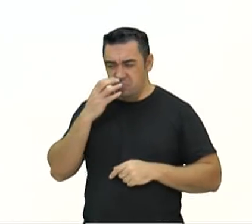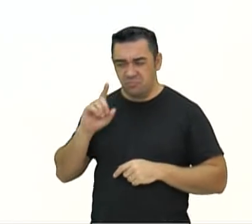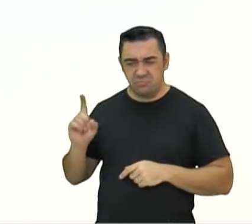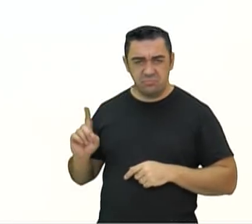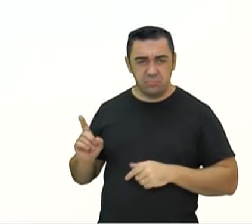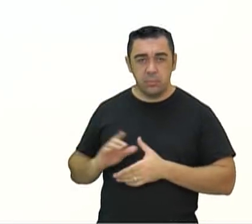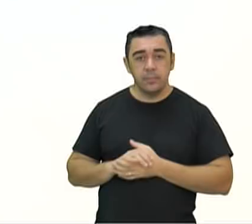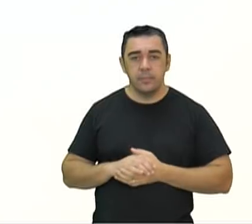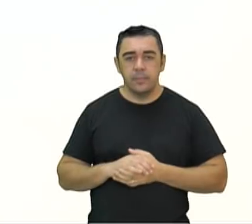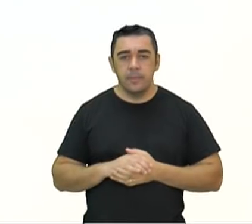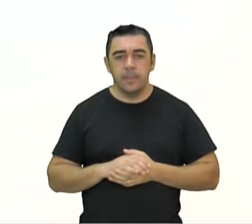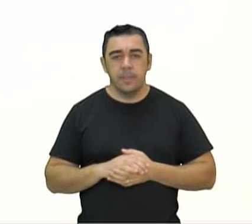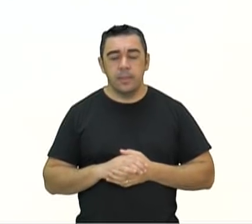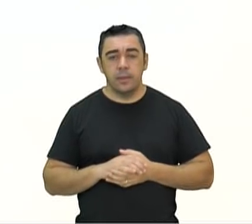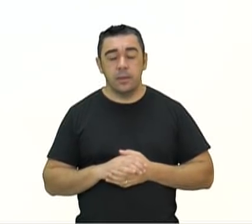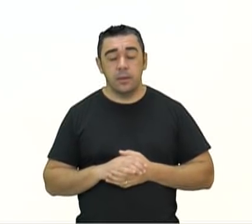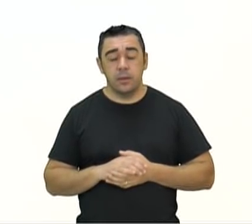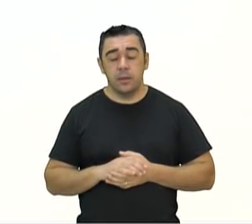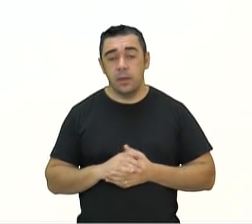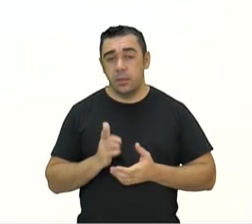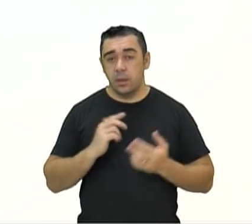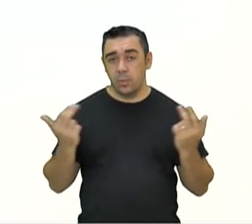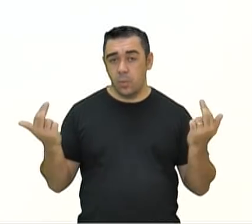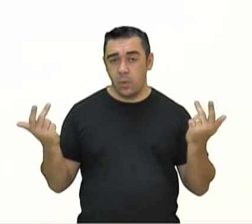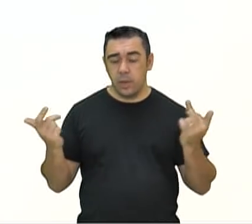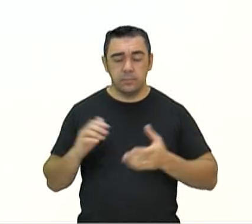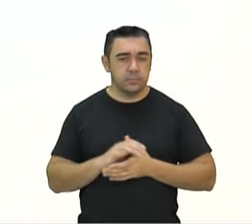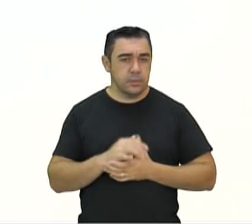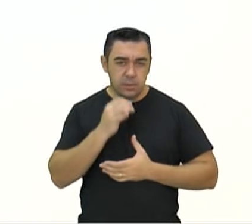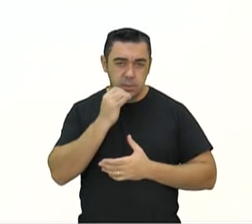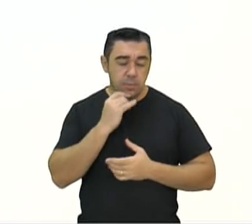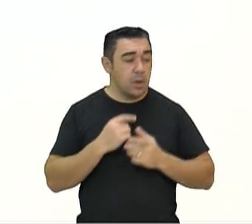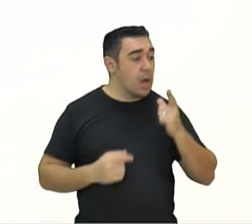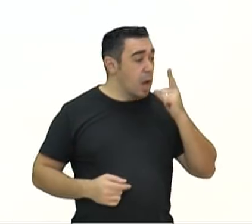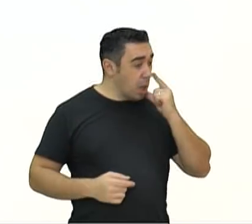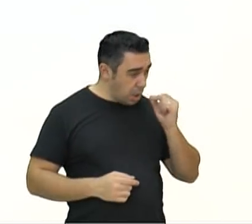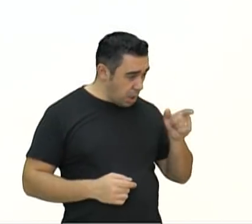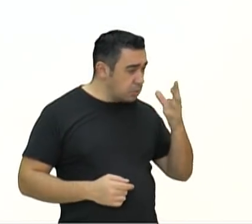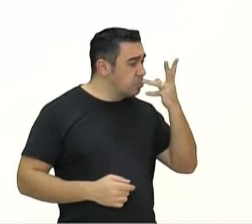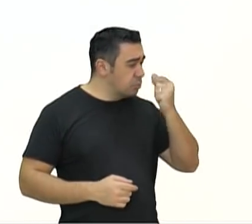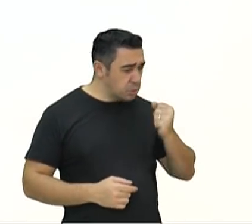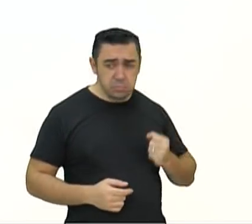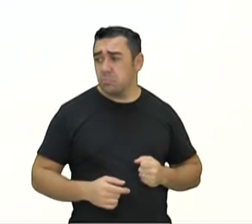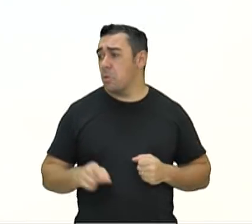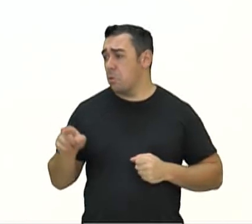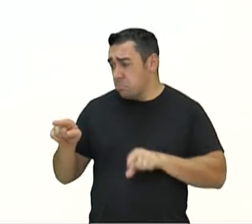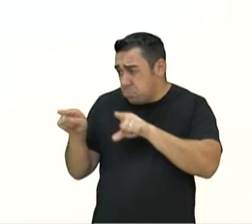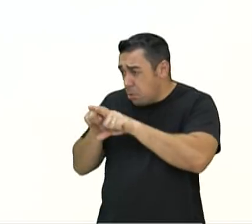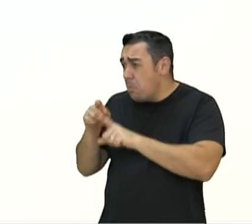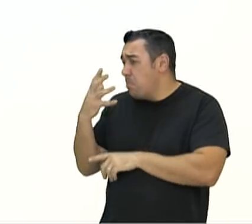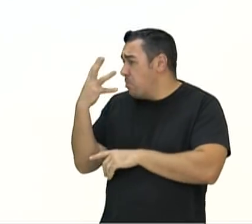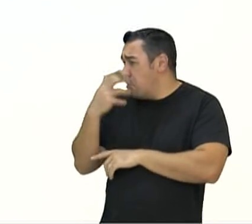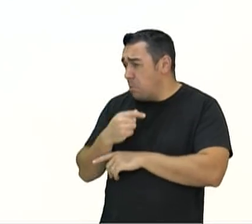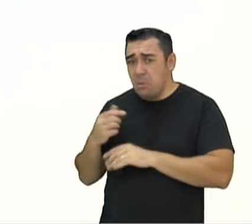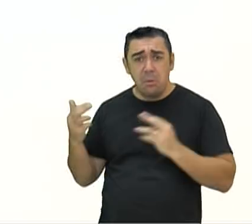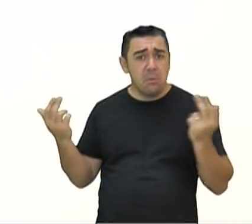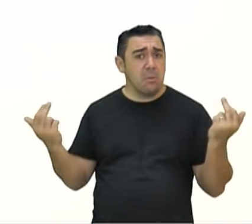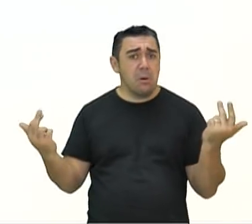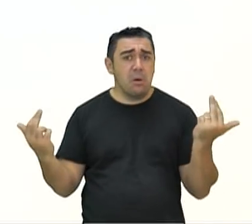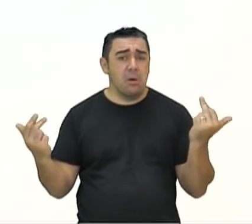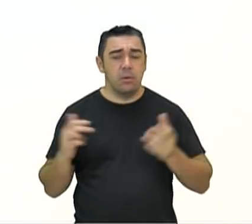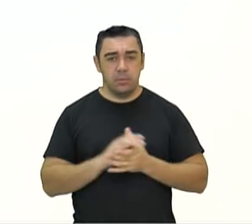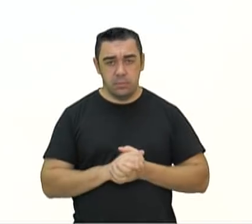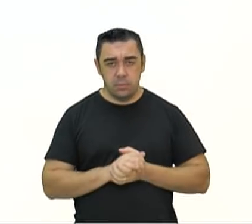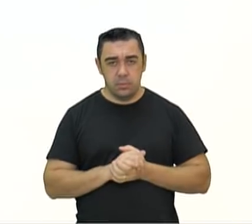superioridade o comparativo. Se eu tiver um de igualdade, como é que fica? O gato é tão bonito como o cão, né? Ou o gato é tão